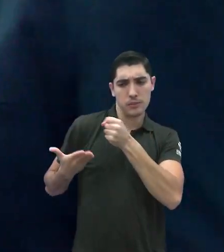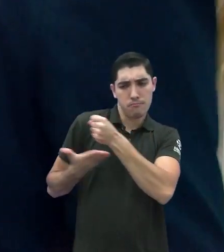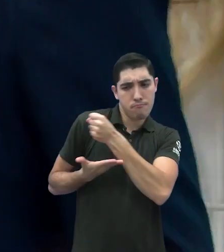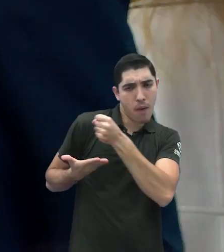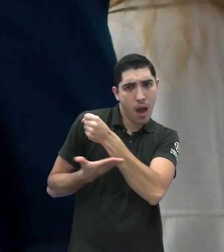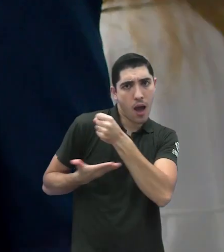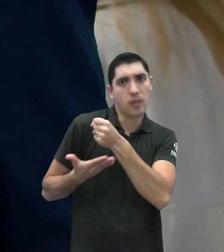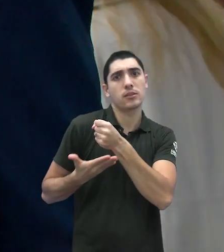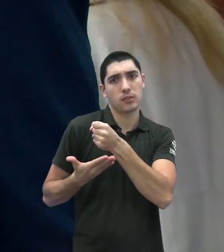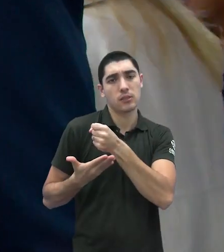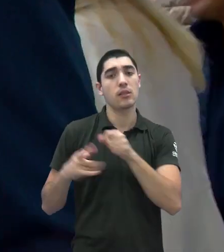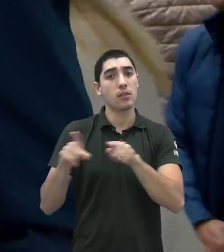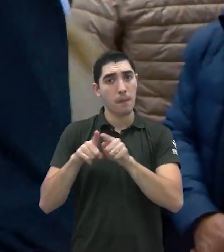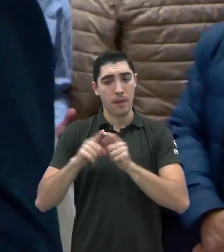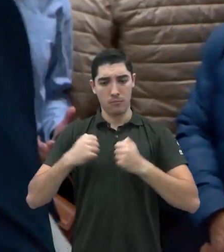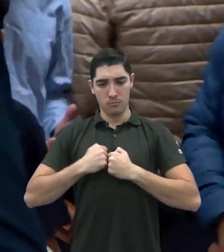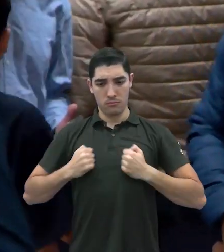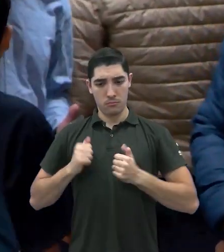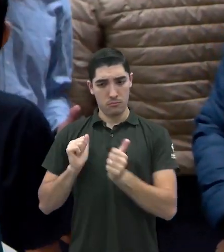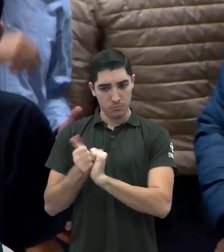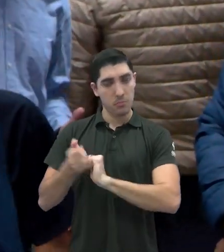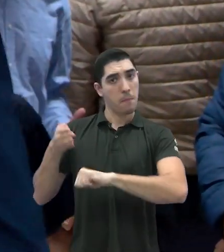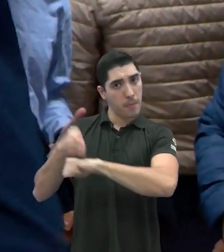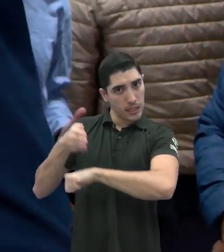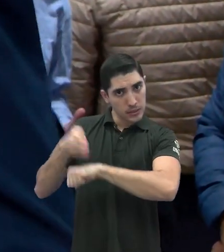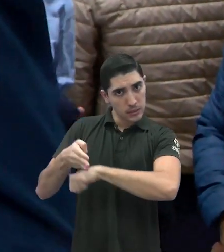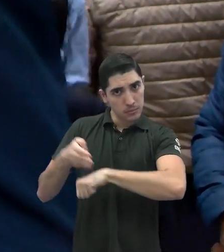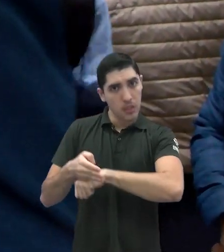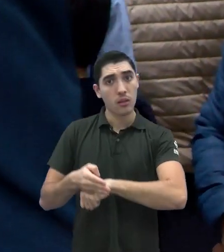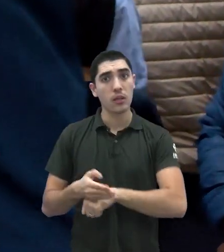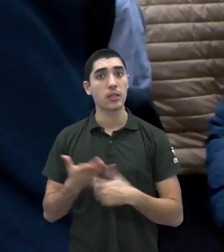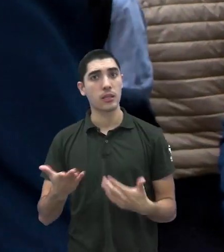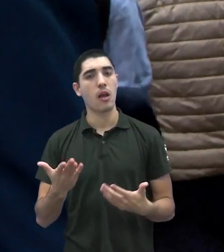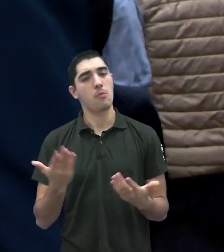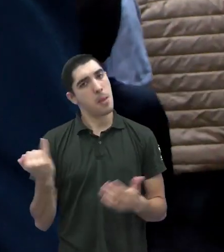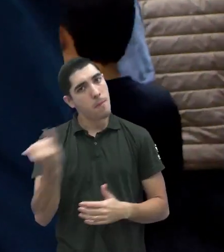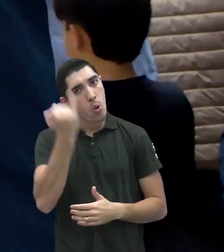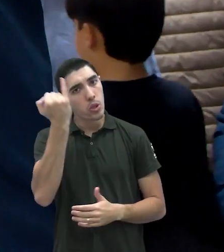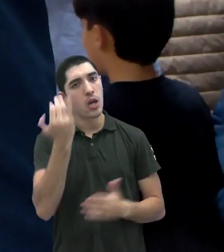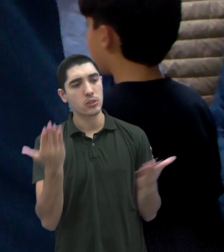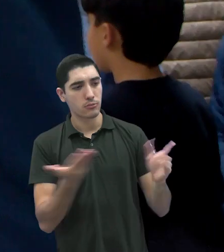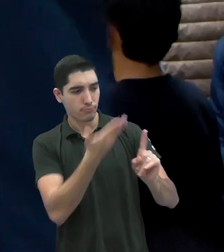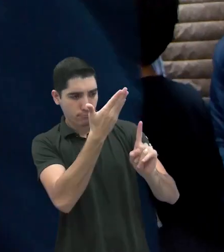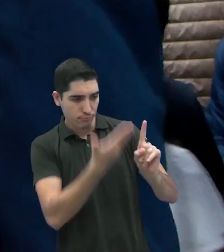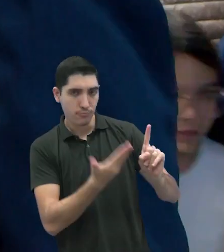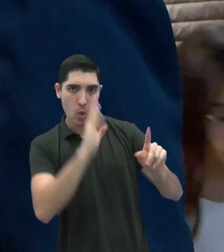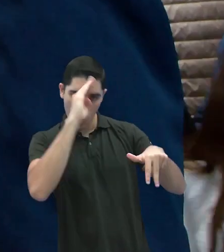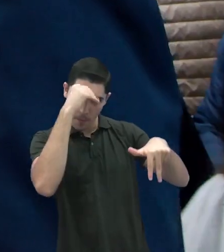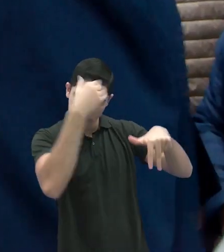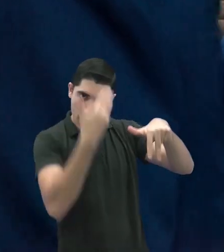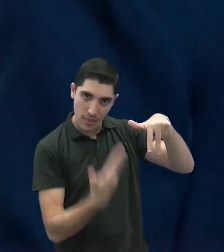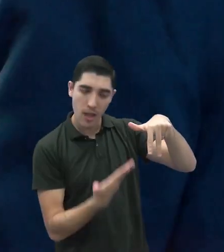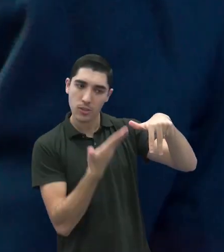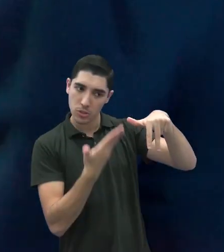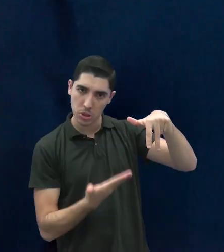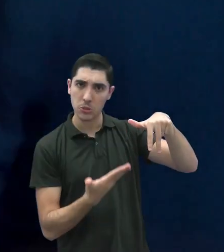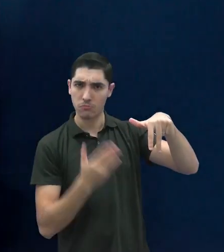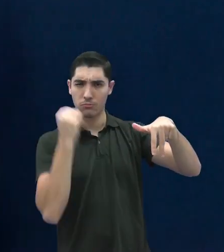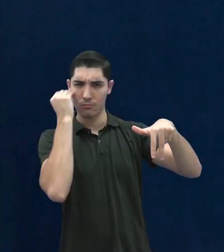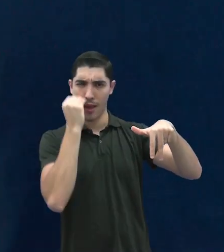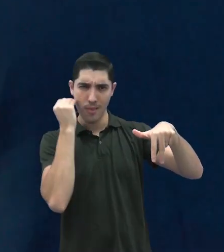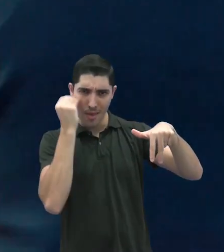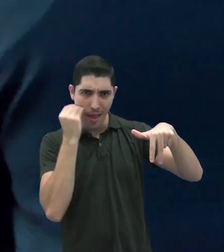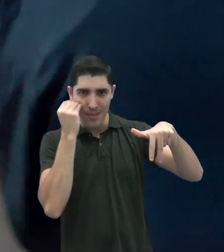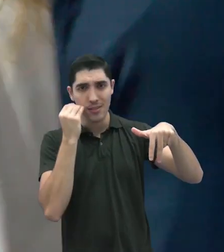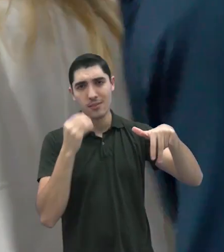das categorias de base, ele veio do atleta cidadão. E para nós é importante a gente homenagear pessoas como